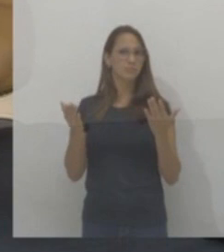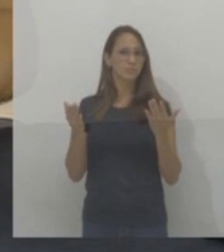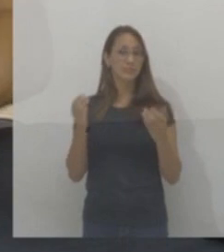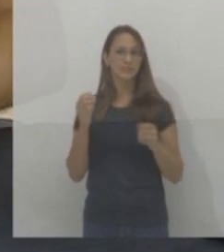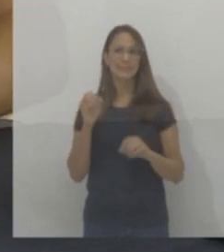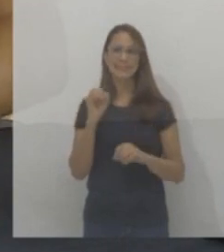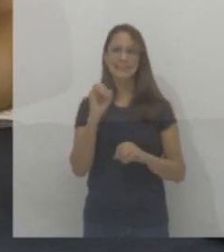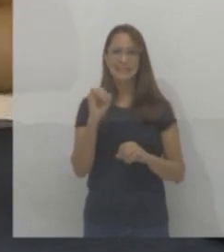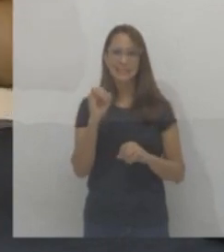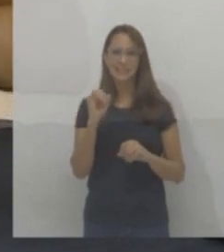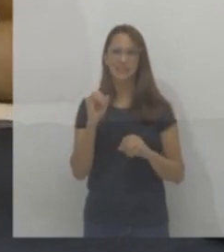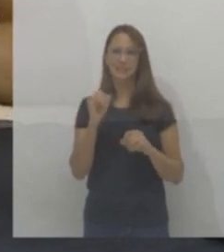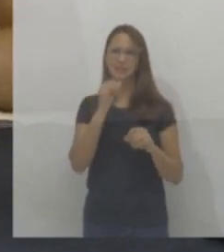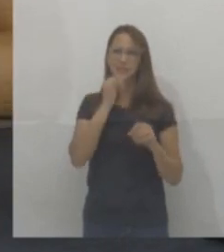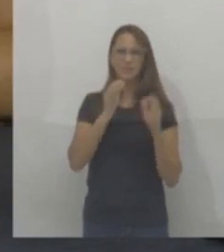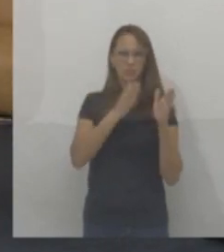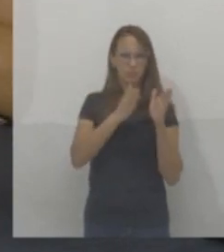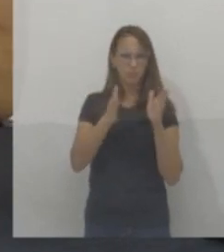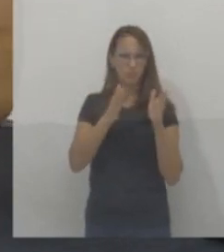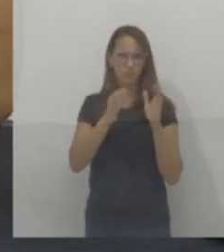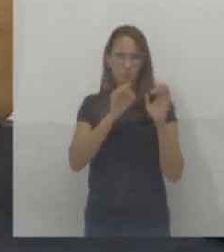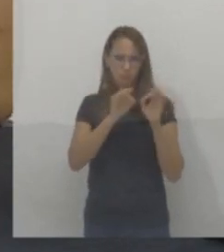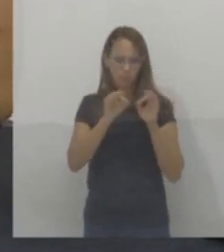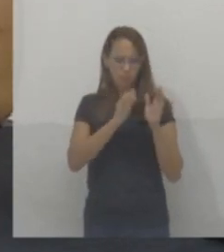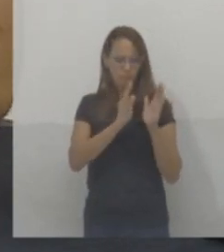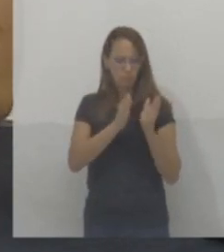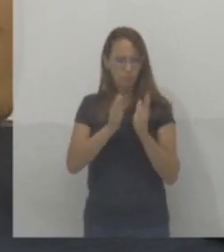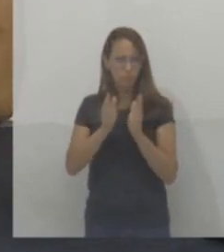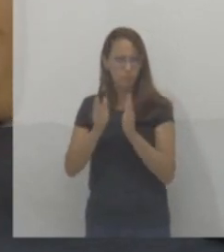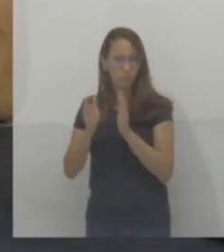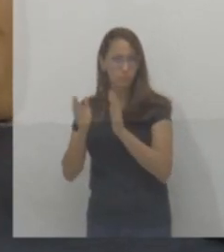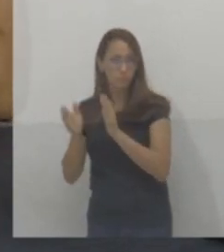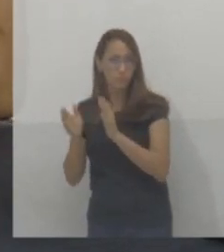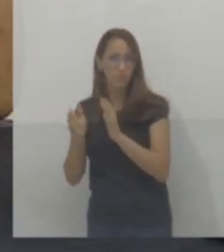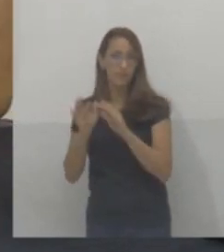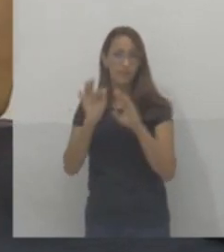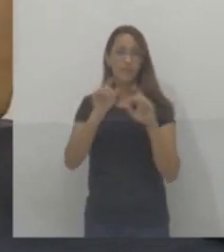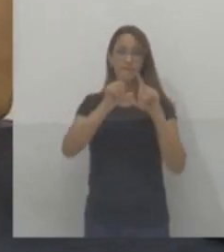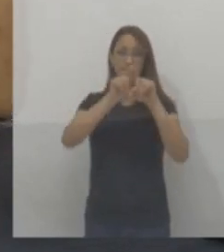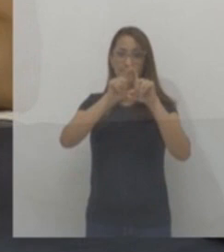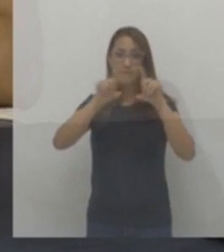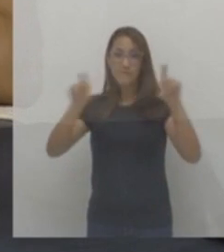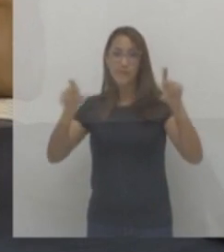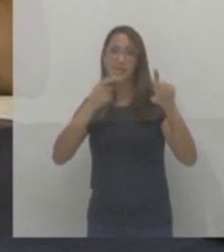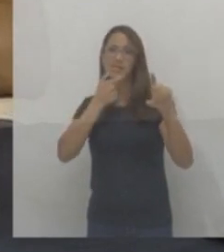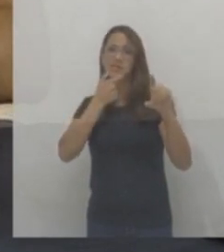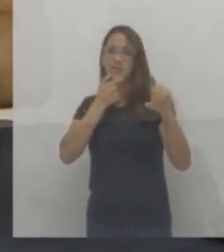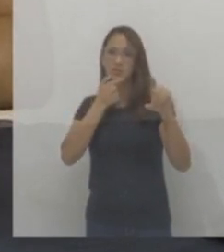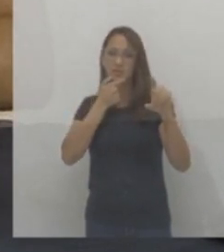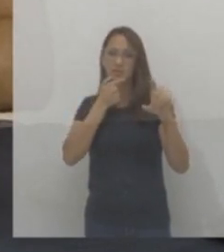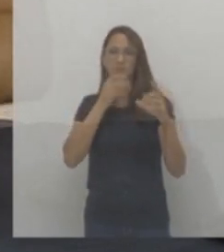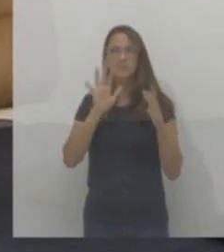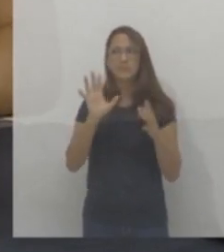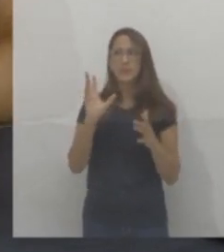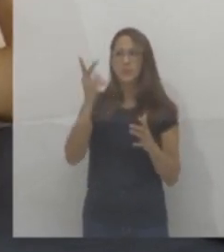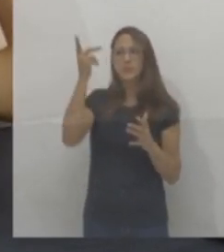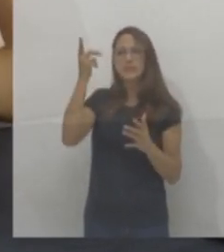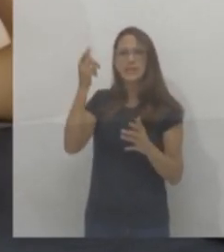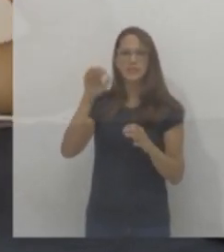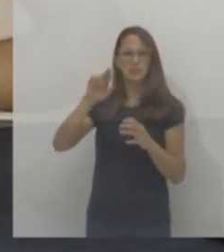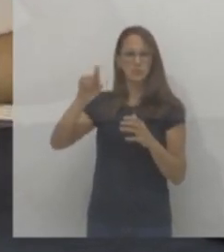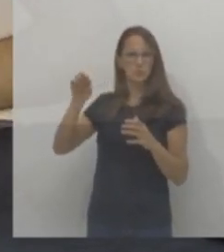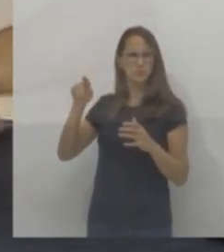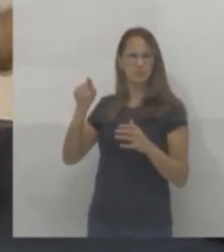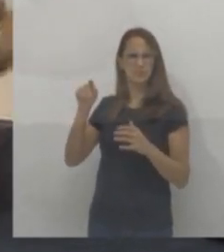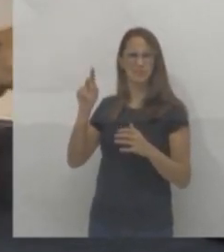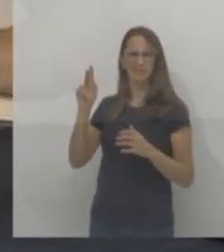construo frases em inglês onde existe uma situação hipotética. É palavra difícil,